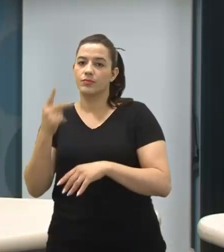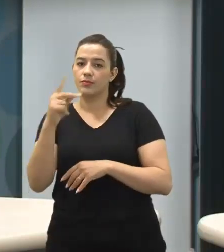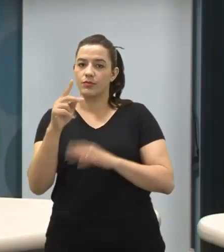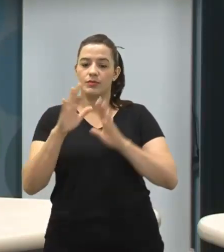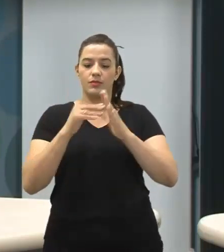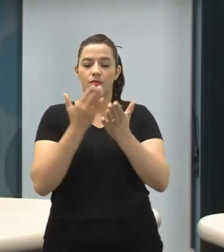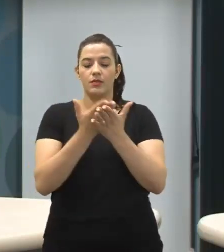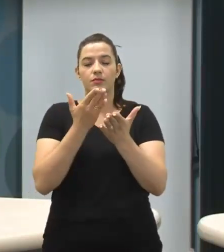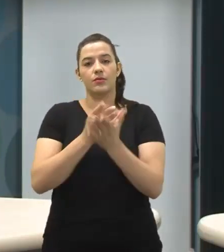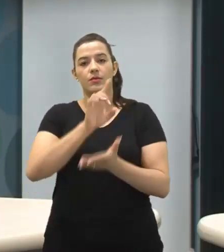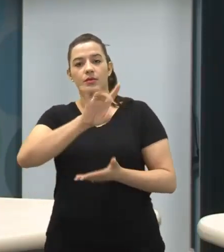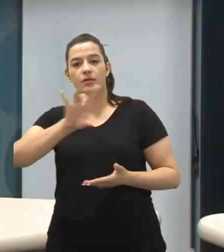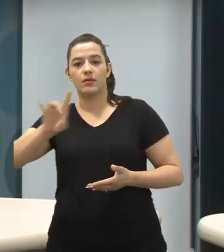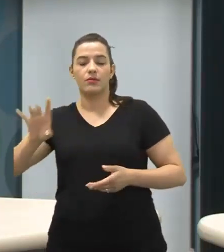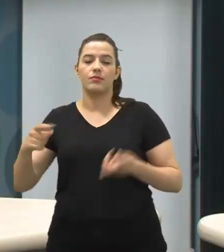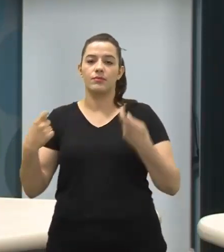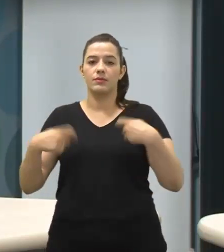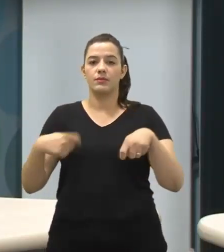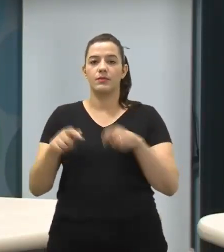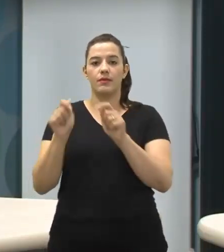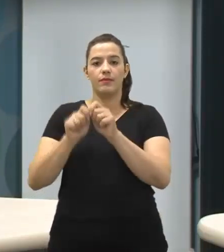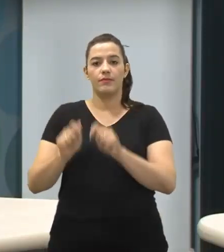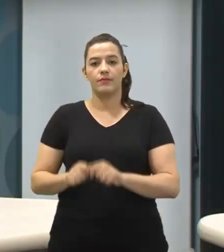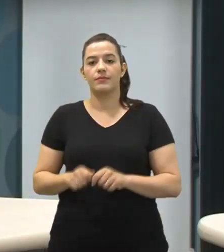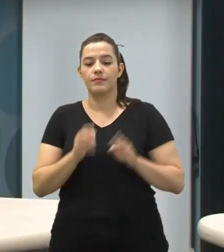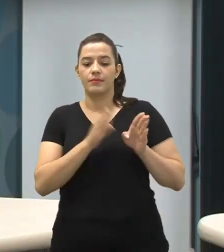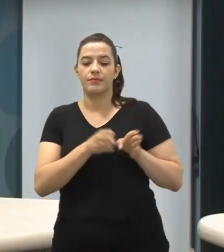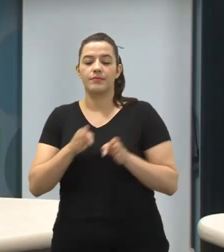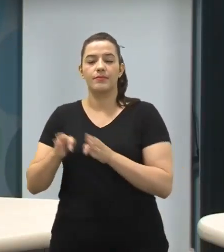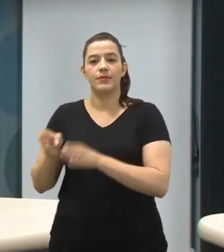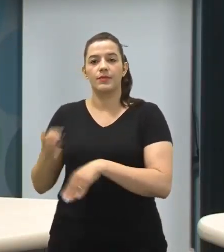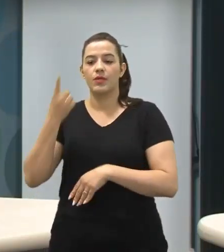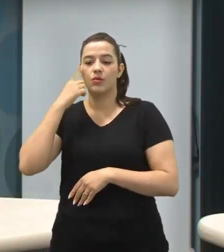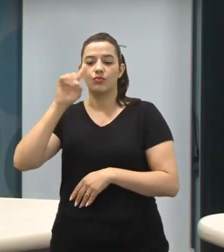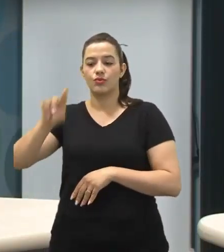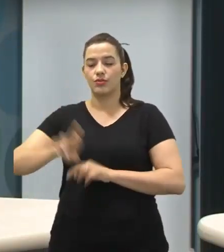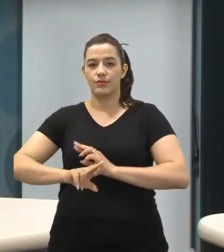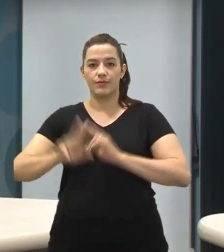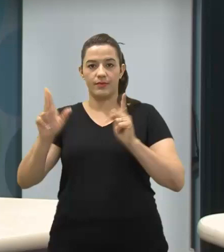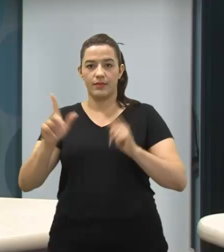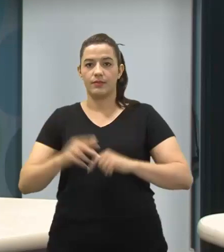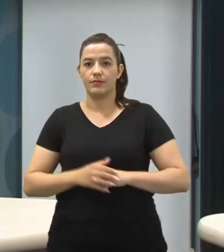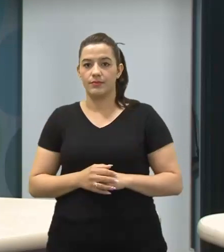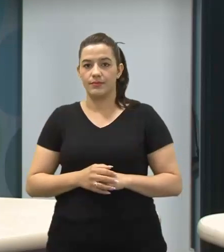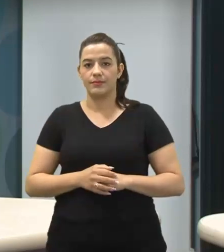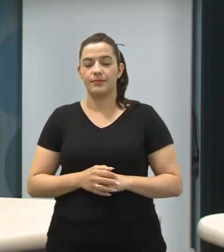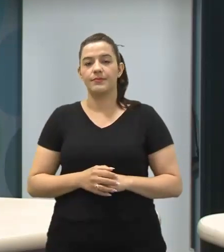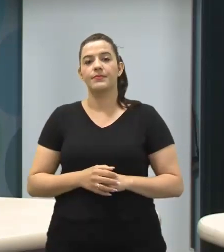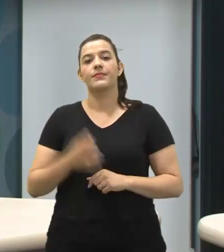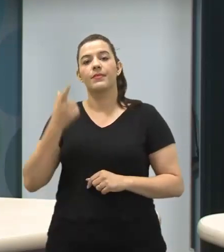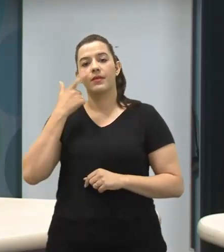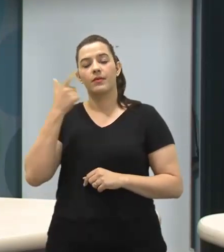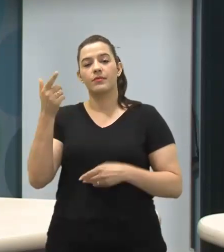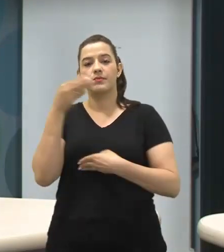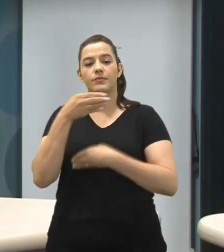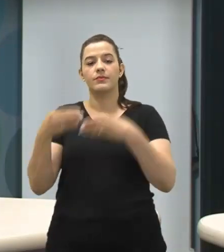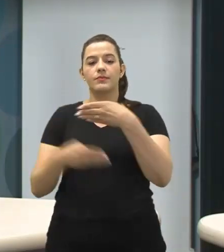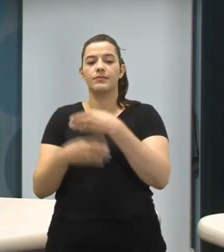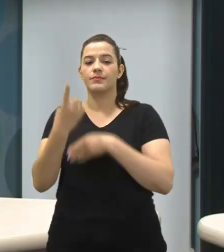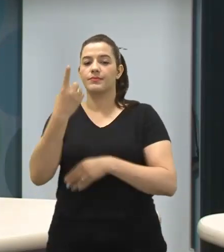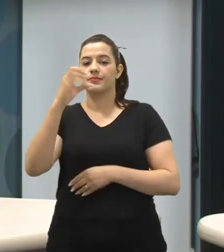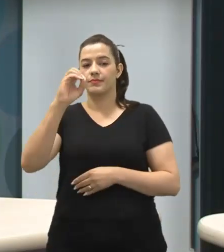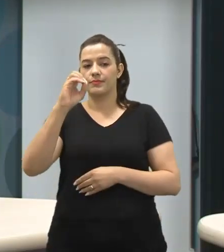nas unidades escolares vão ter que fazer aí para programar o dia diferente tá então a gente tu viu o slide 10